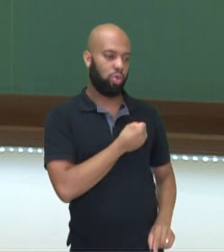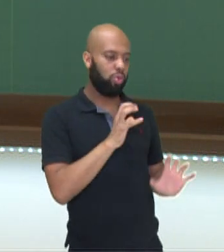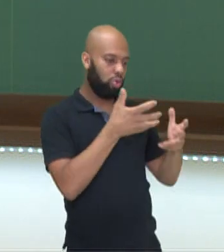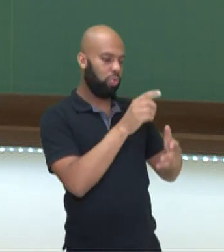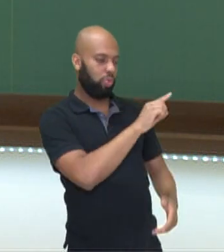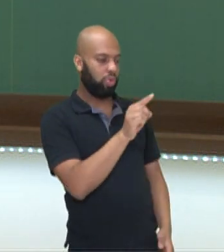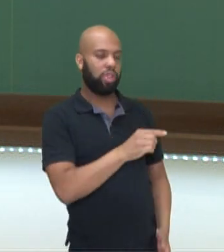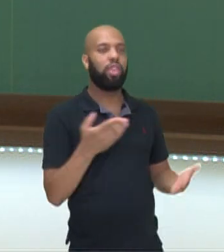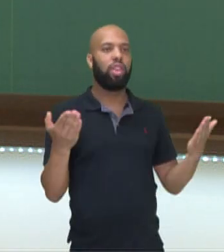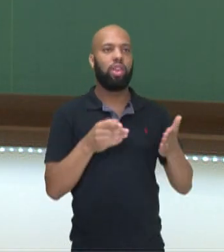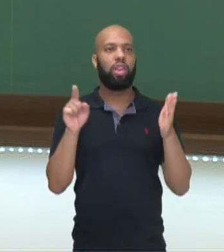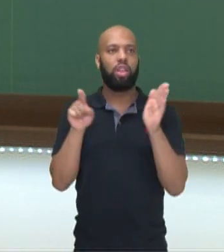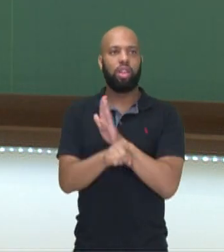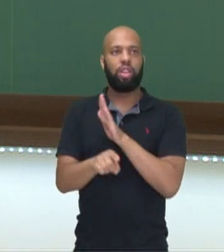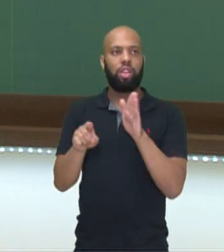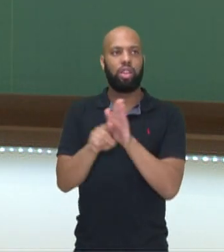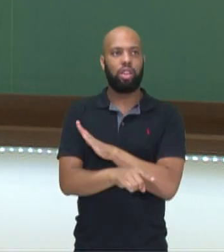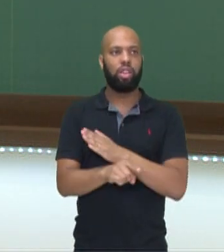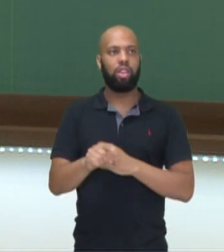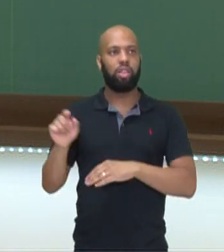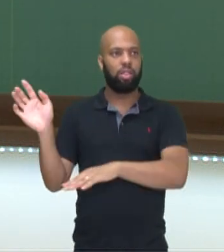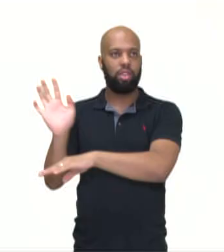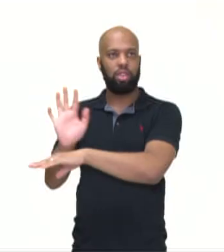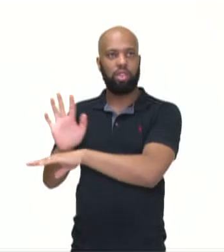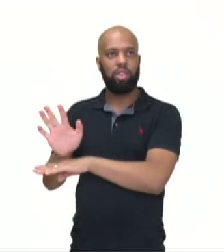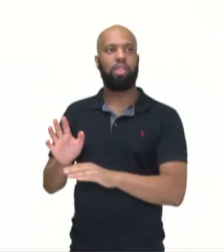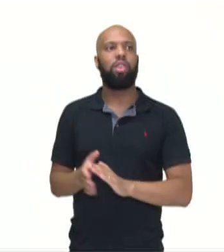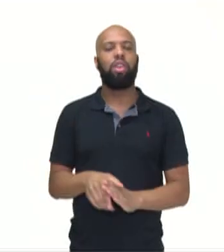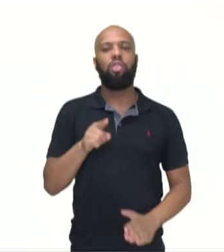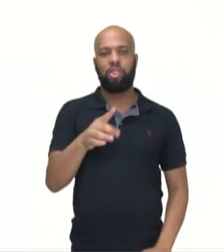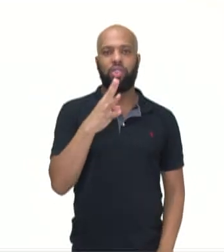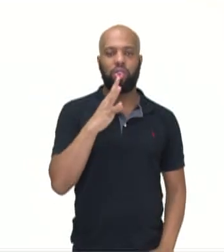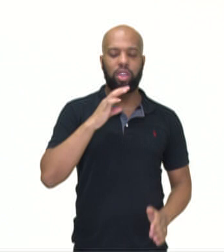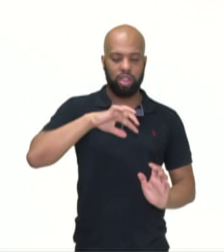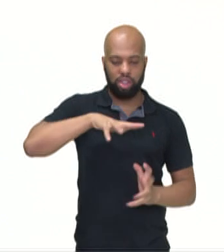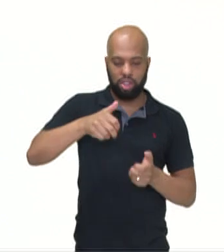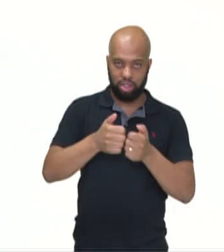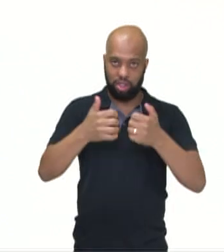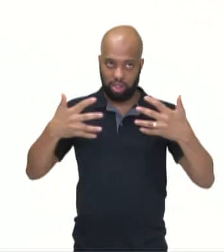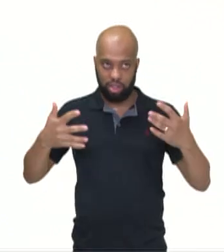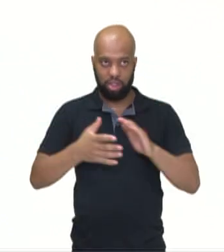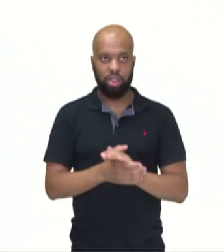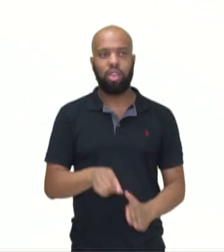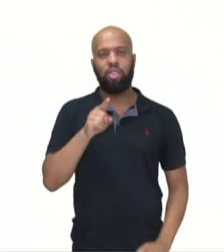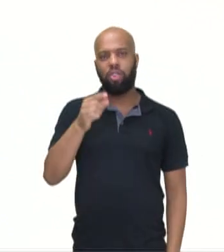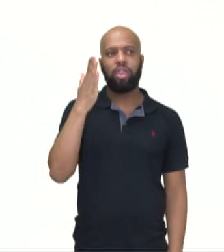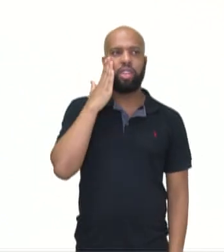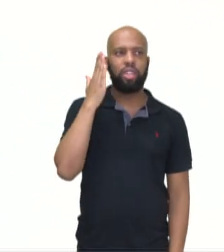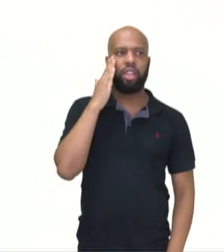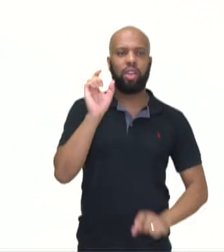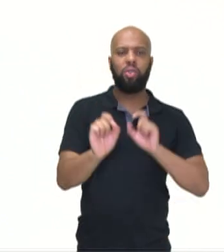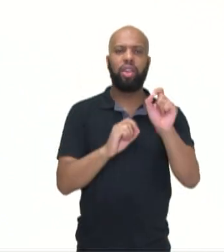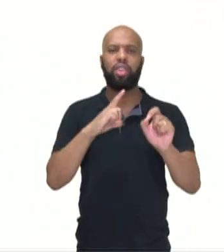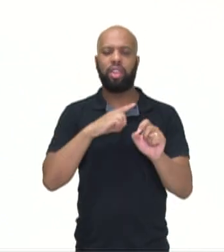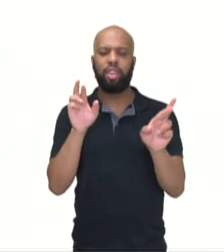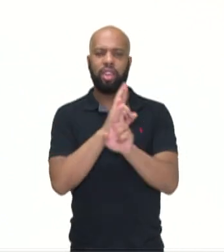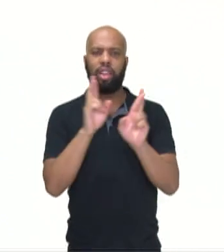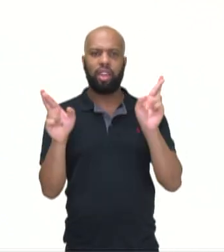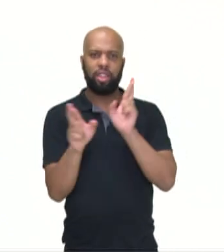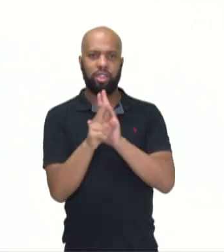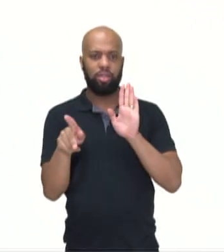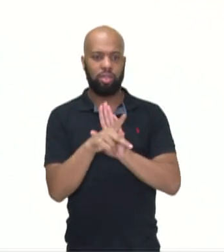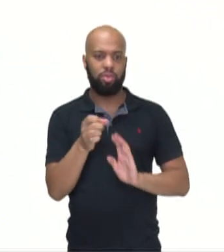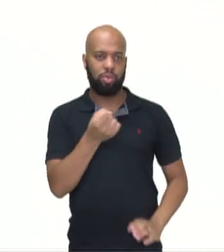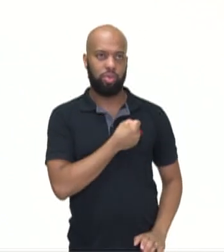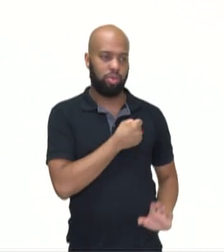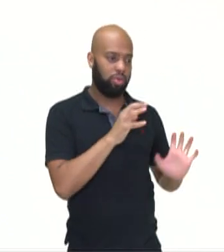perguntinha para esse vídeo aí. Você conhece o planisfério? Sabe o que ele tem a ver com números inteiros? O que isso